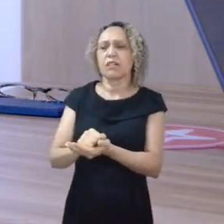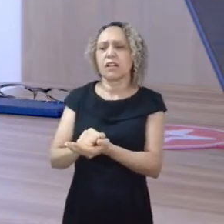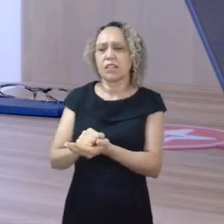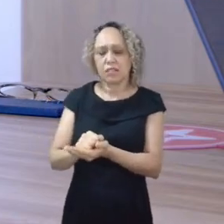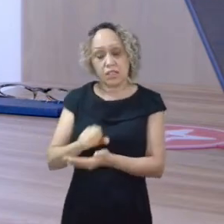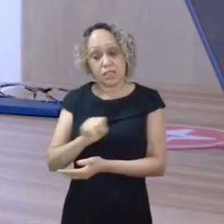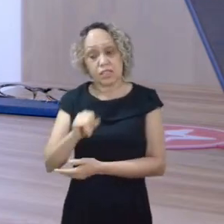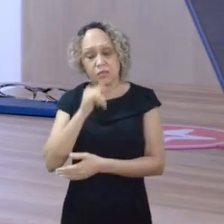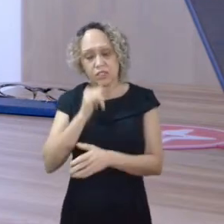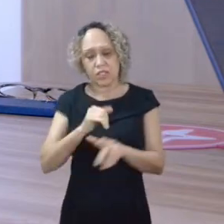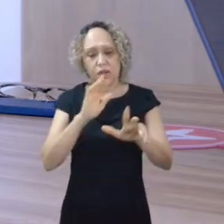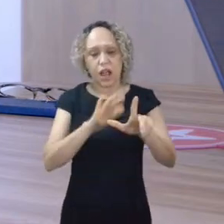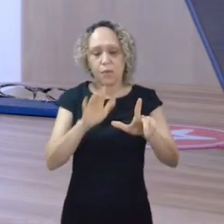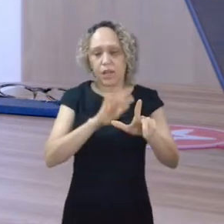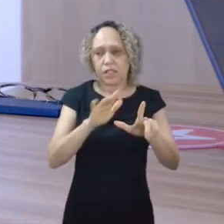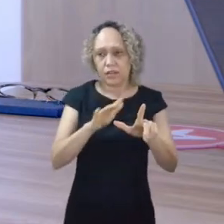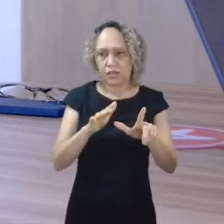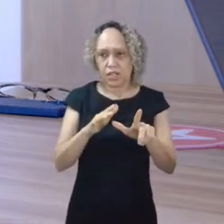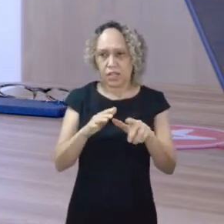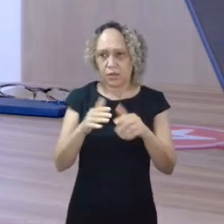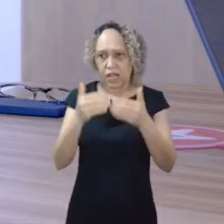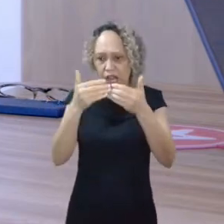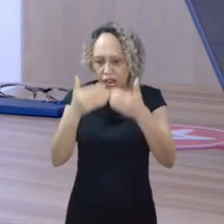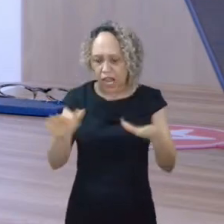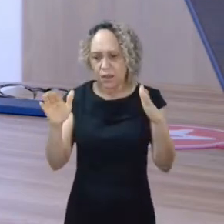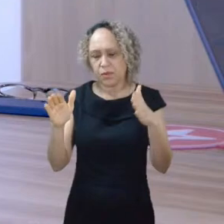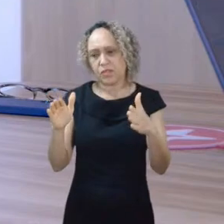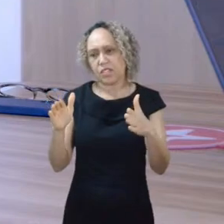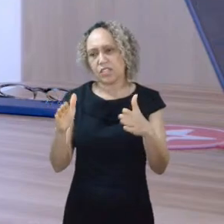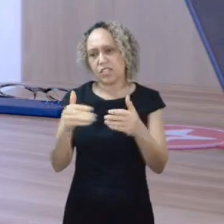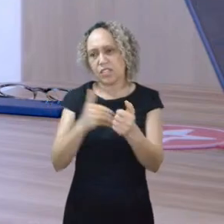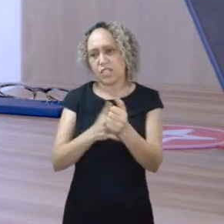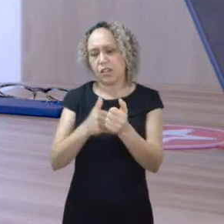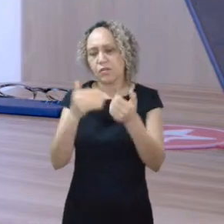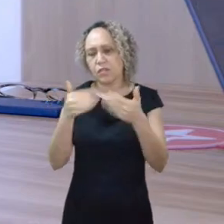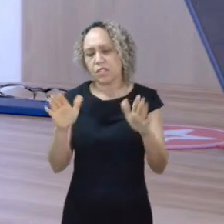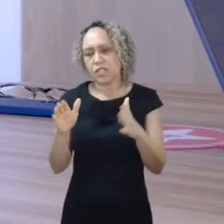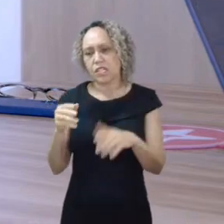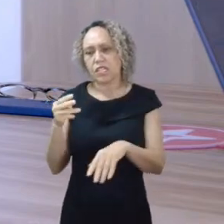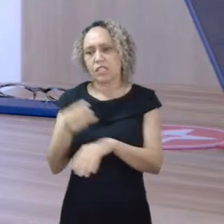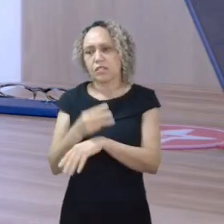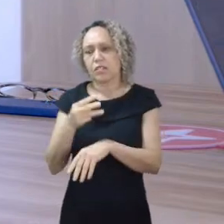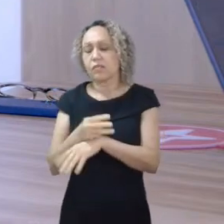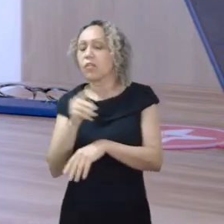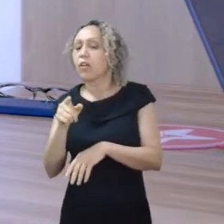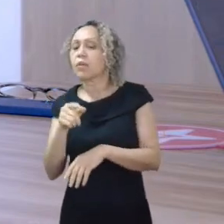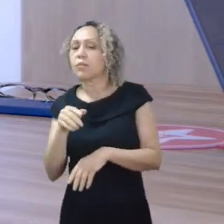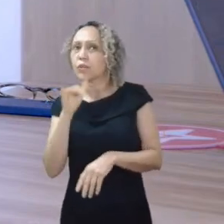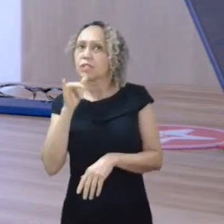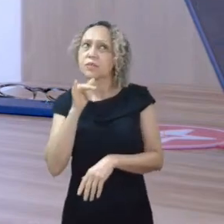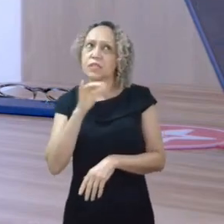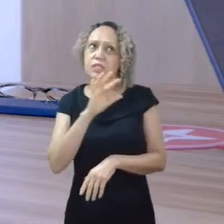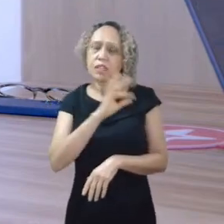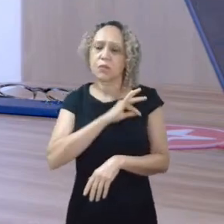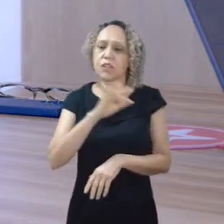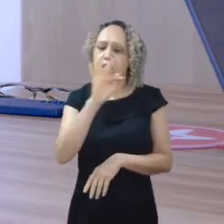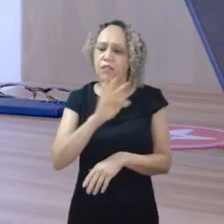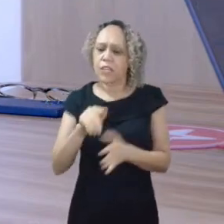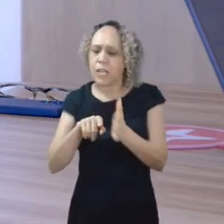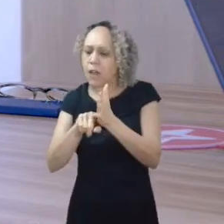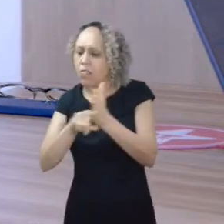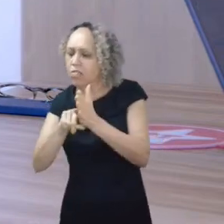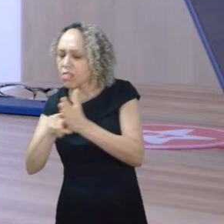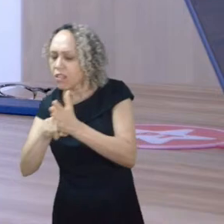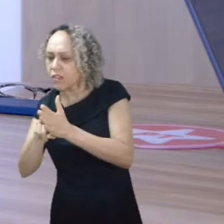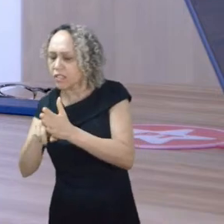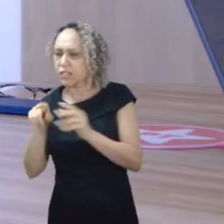e forneça esse conteúdo para a Polícia Federal, para a Polícia Civil, para fazer uma investigação, ele está proferindo uma decisão